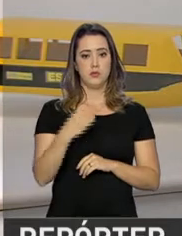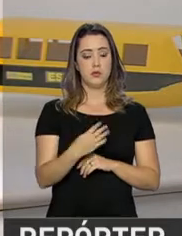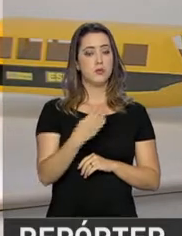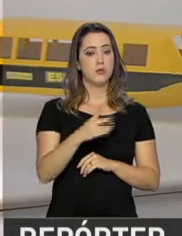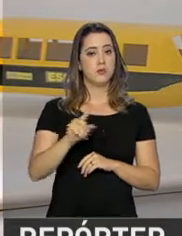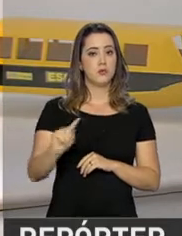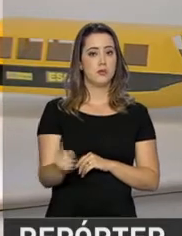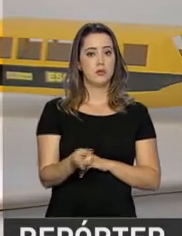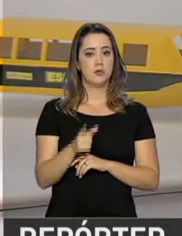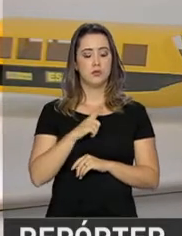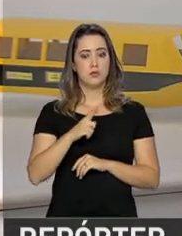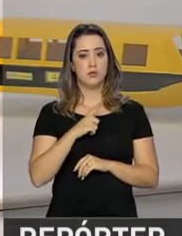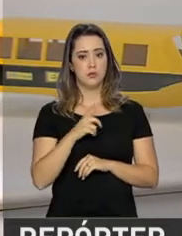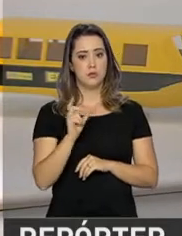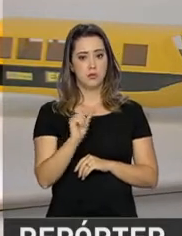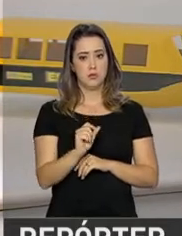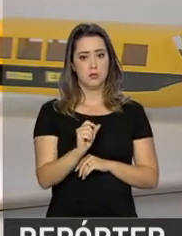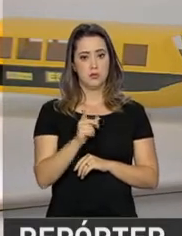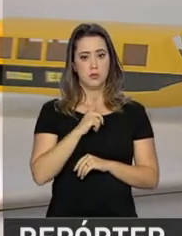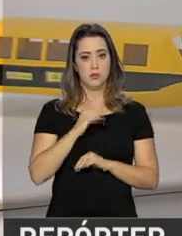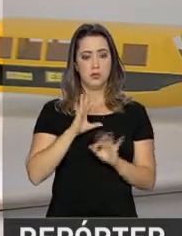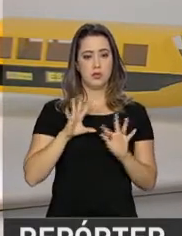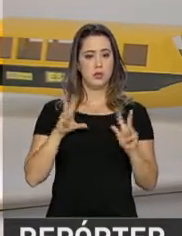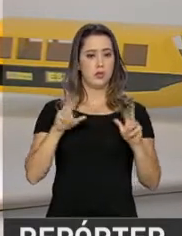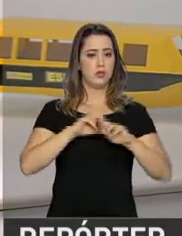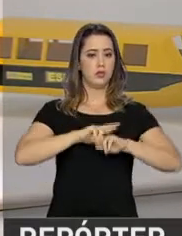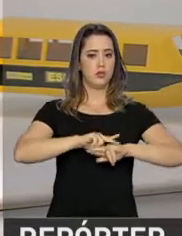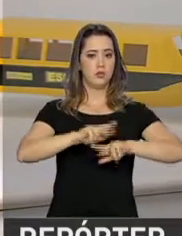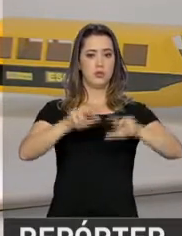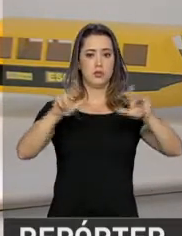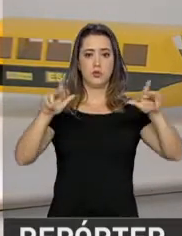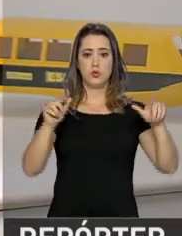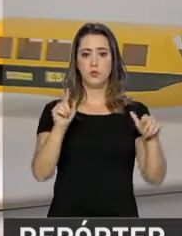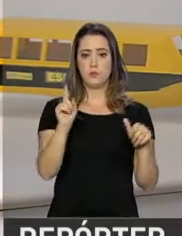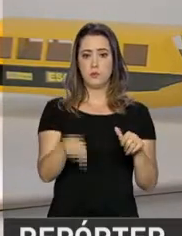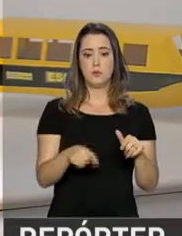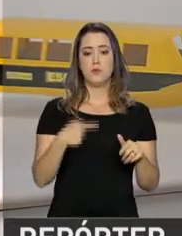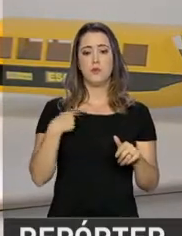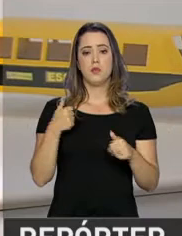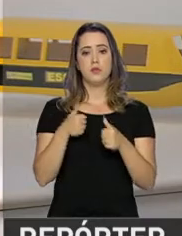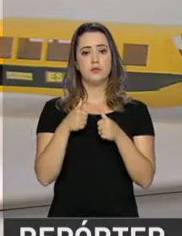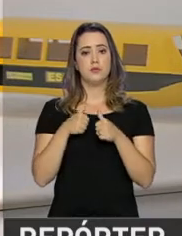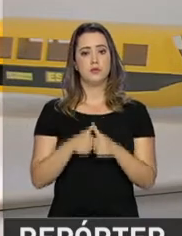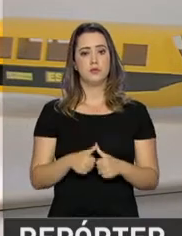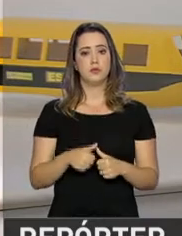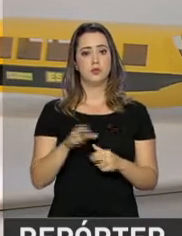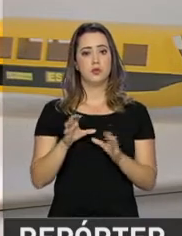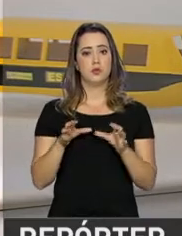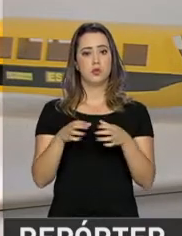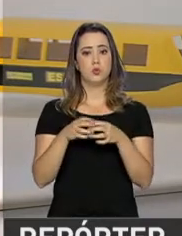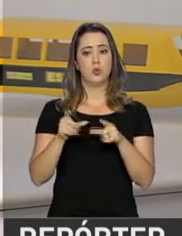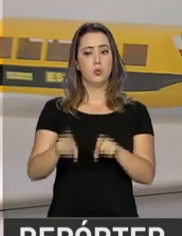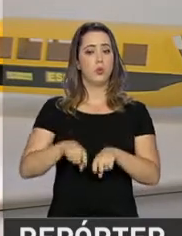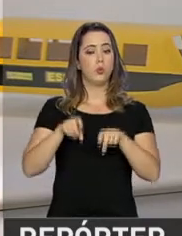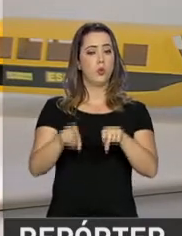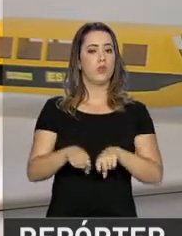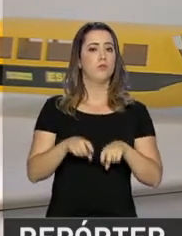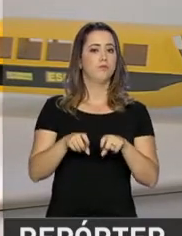têm um universo que é que está localizado na área rural